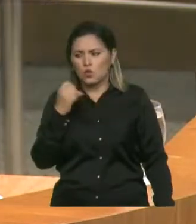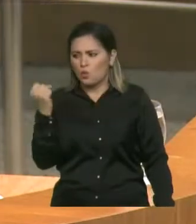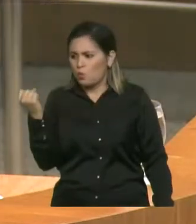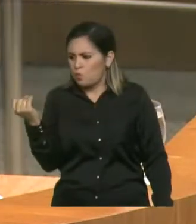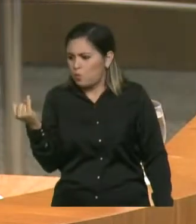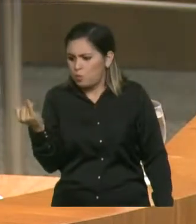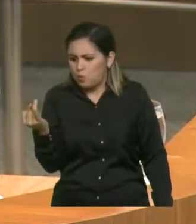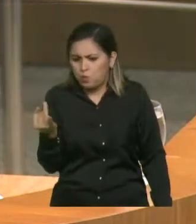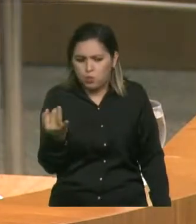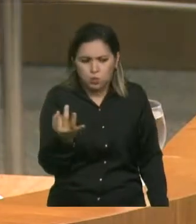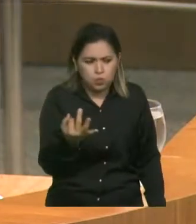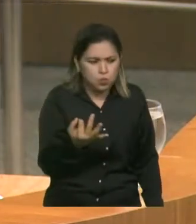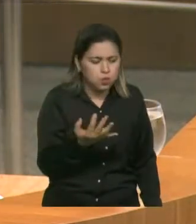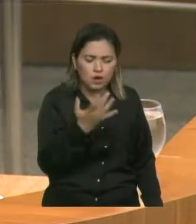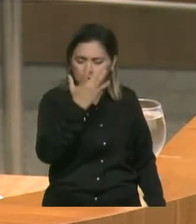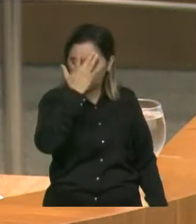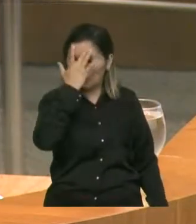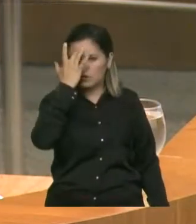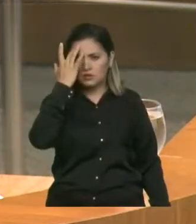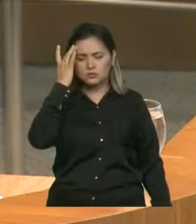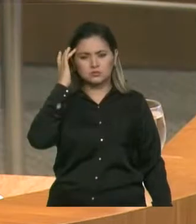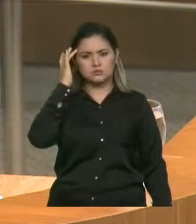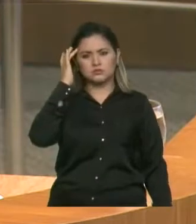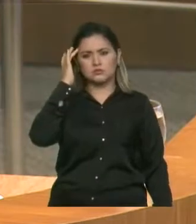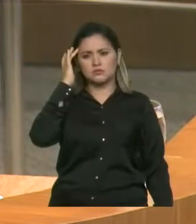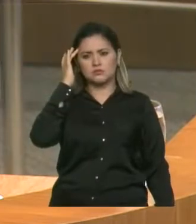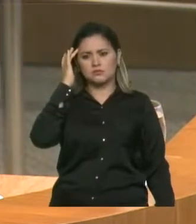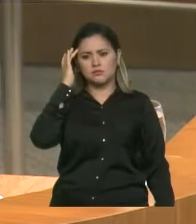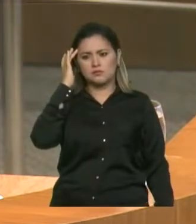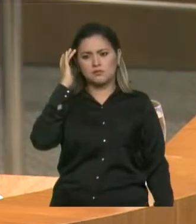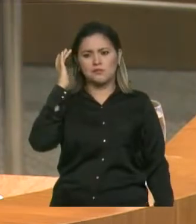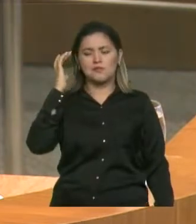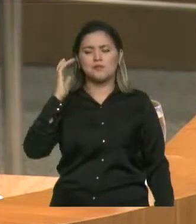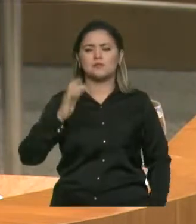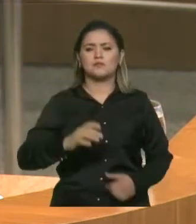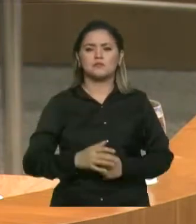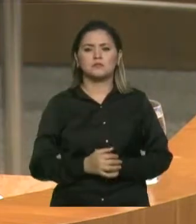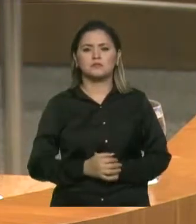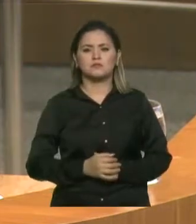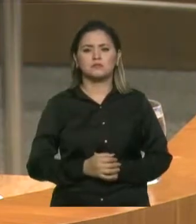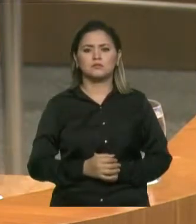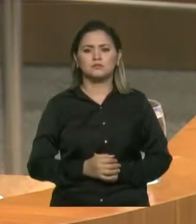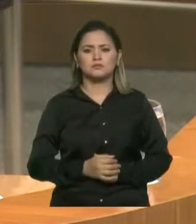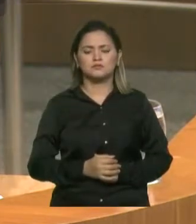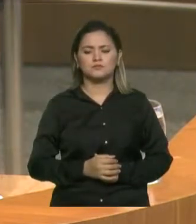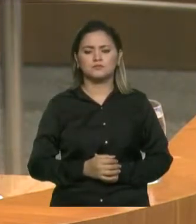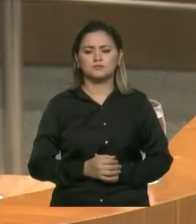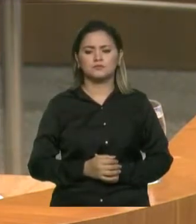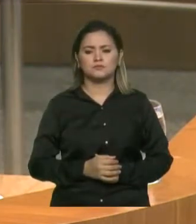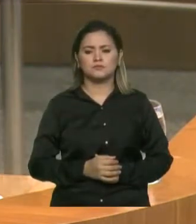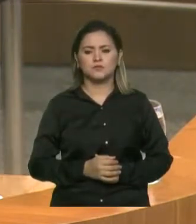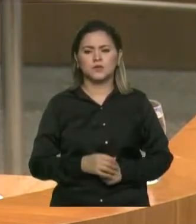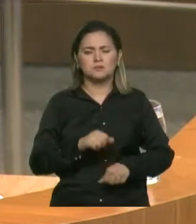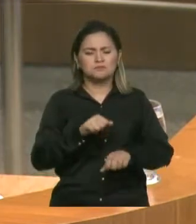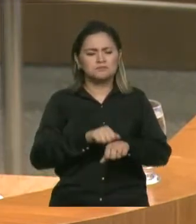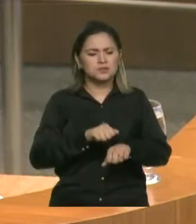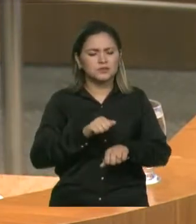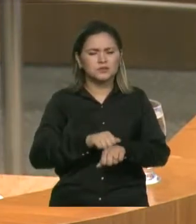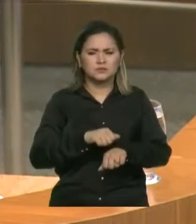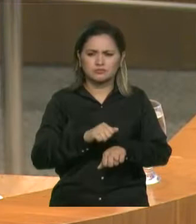milhares de cidadãos brasileiros, com certeza pobre, da